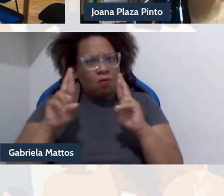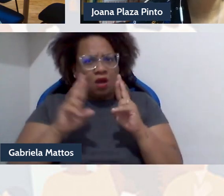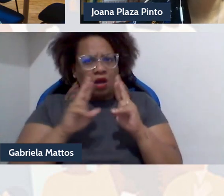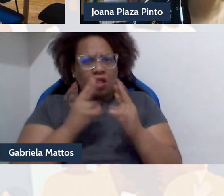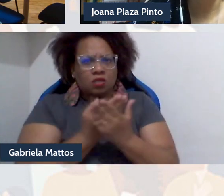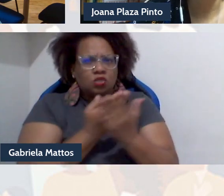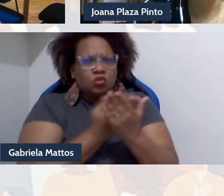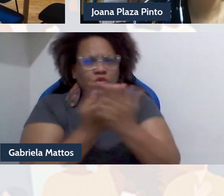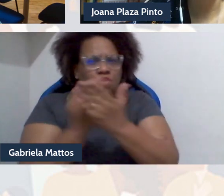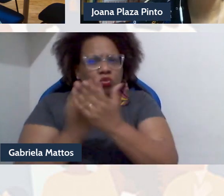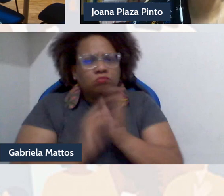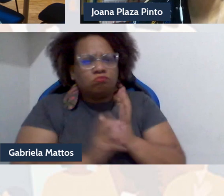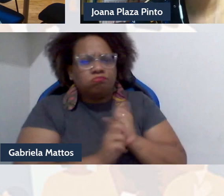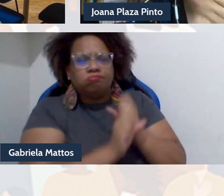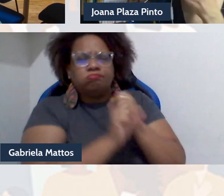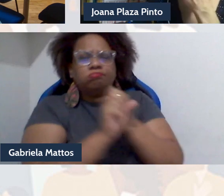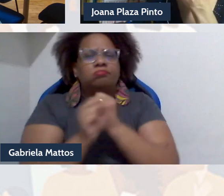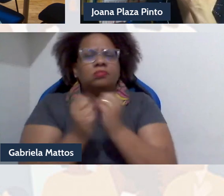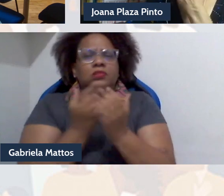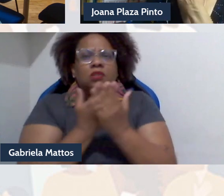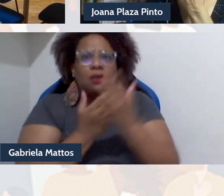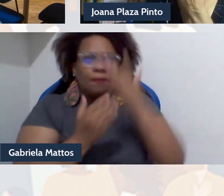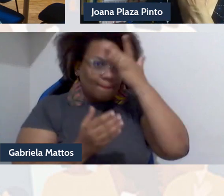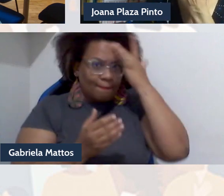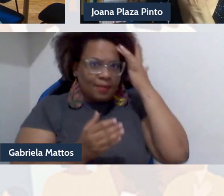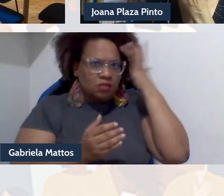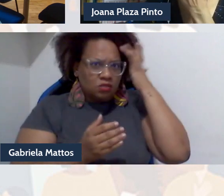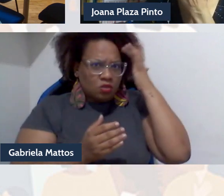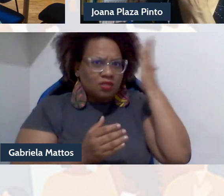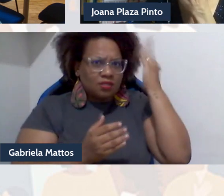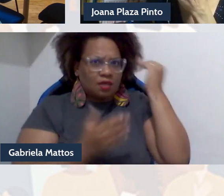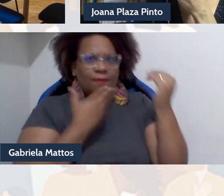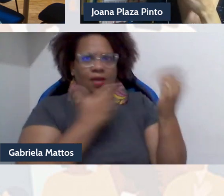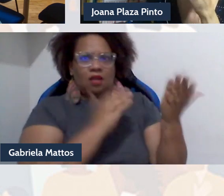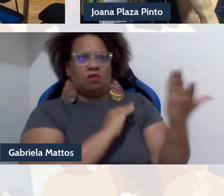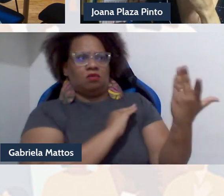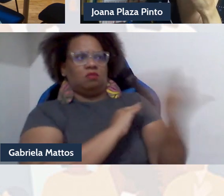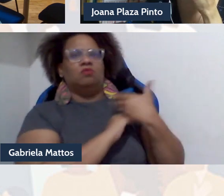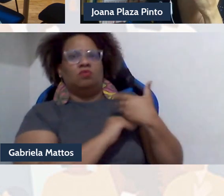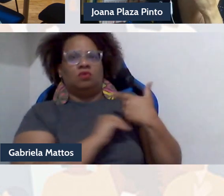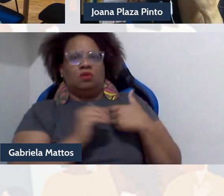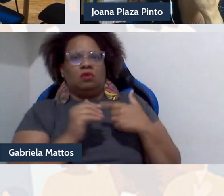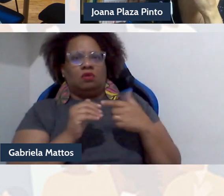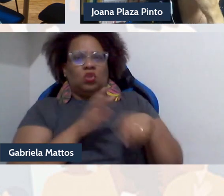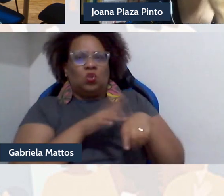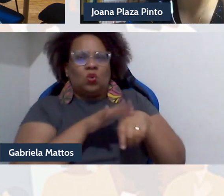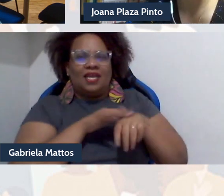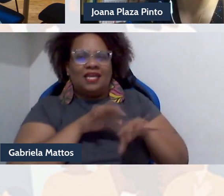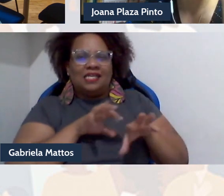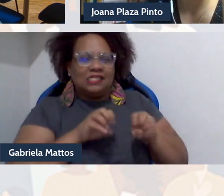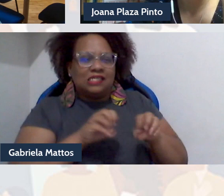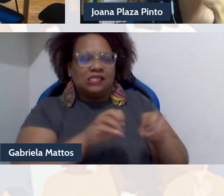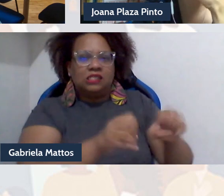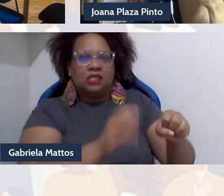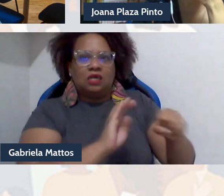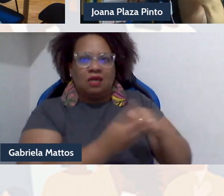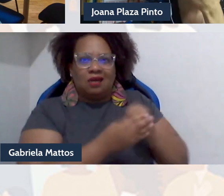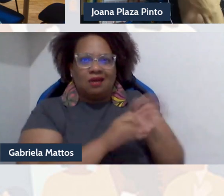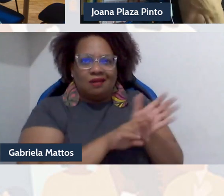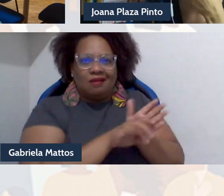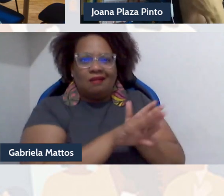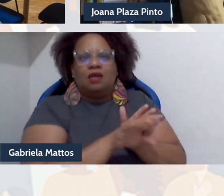de pessoas que entendem, né, disso muito melhor do que eu, de infectologistas tal, é que se o Bolsonaro tivesse